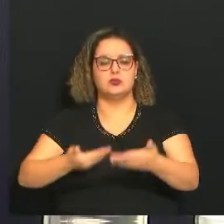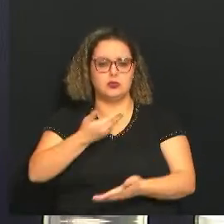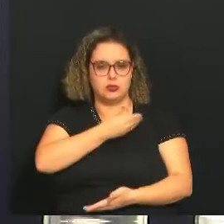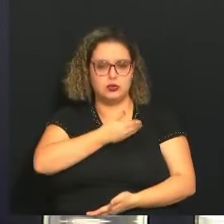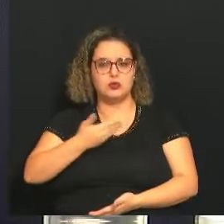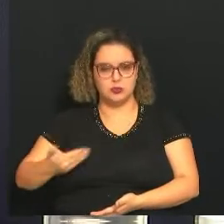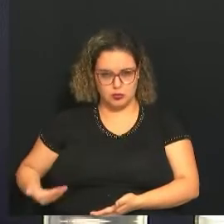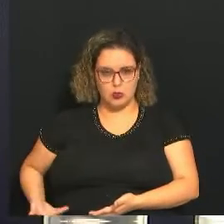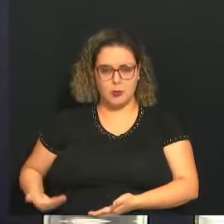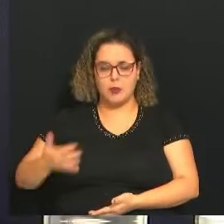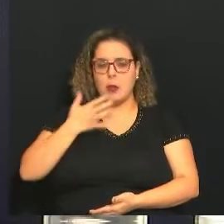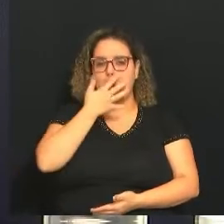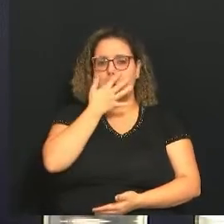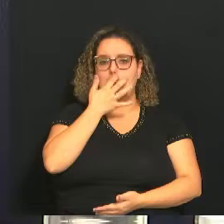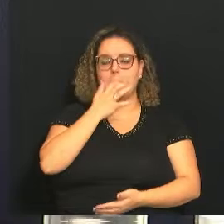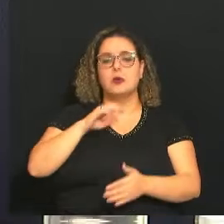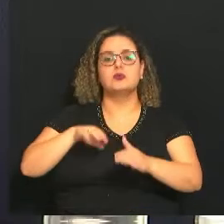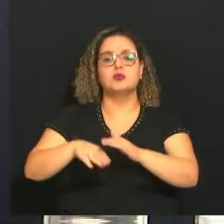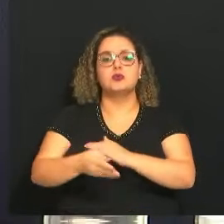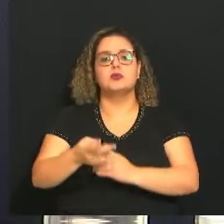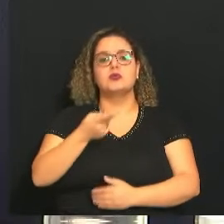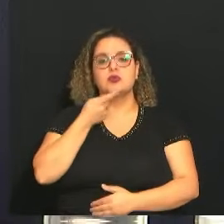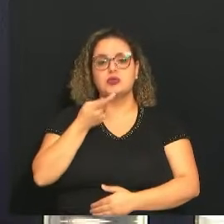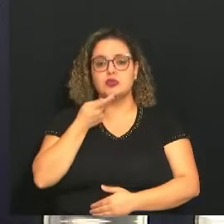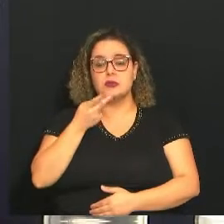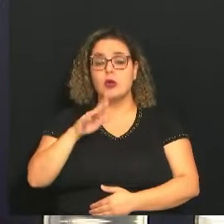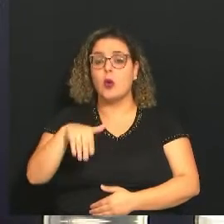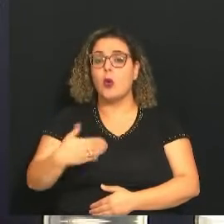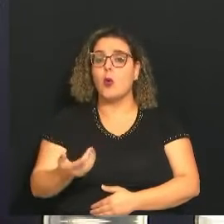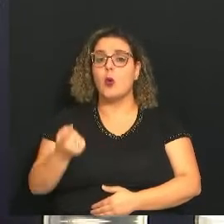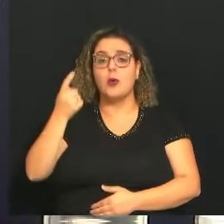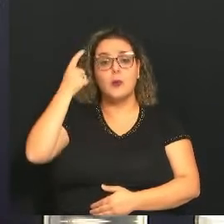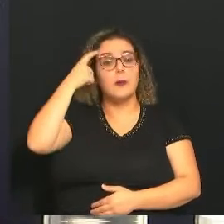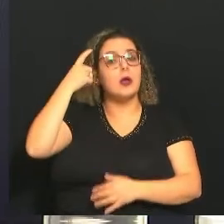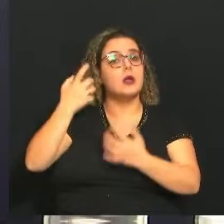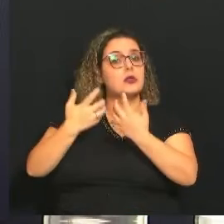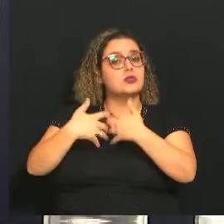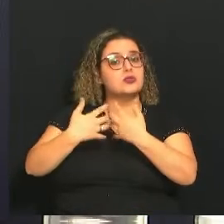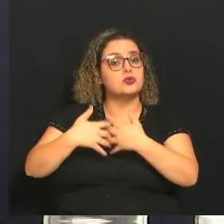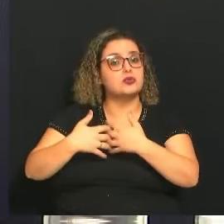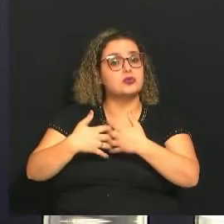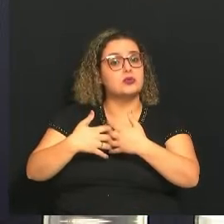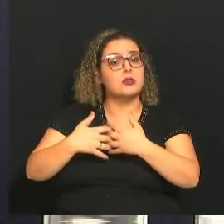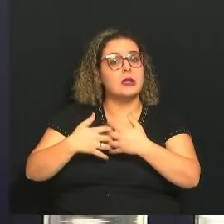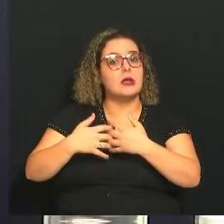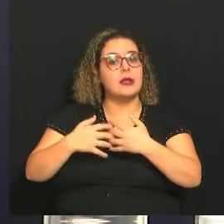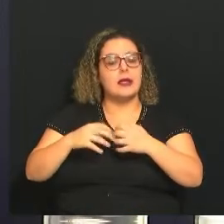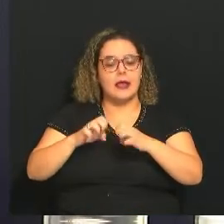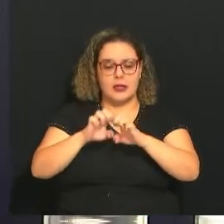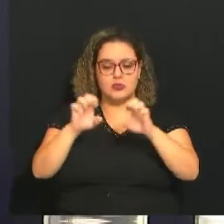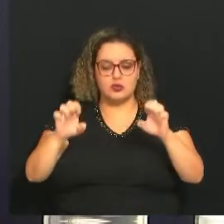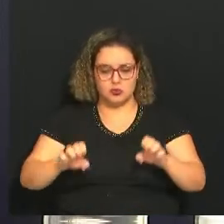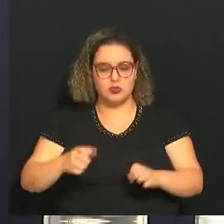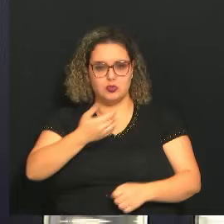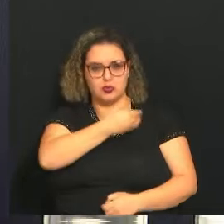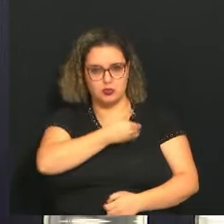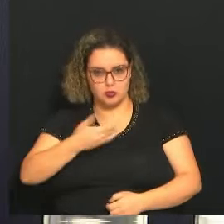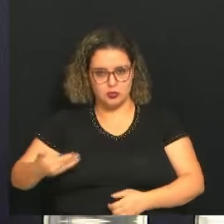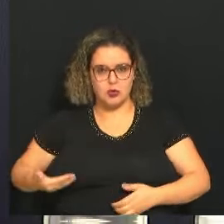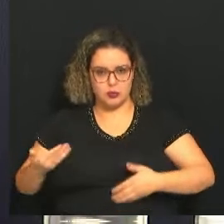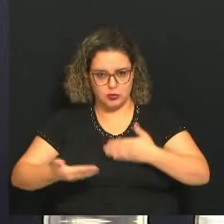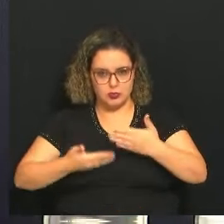sempre costumamos dizer que quando se pensa em desmontar o serviço público, a primeira coisa que os gestores